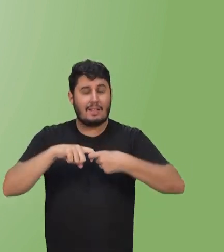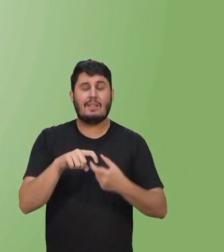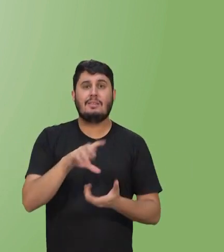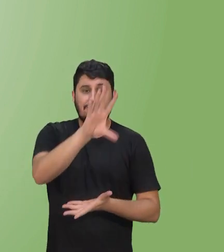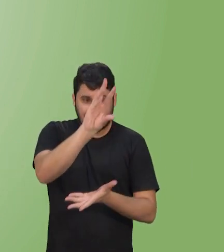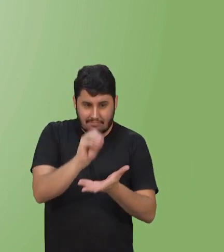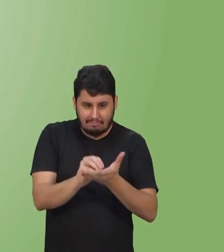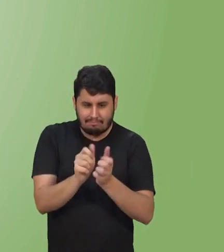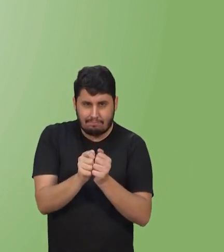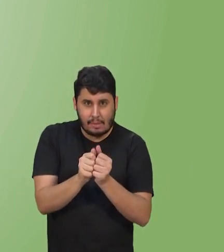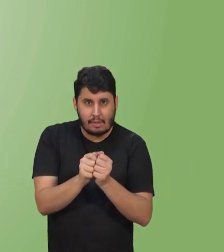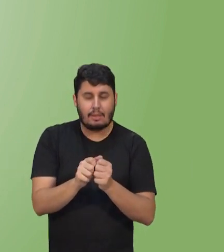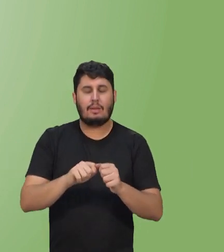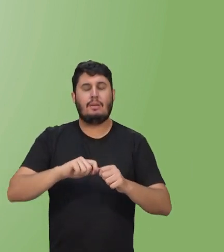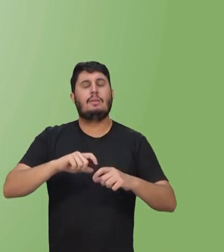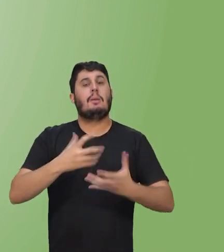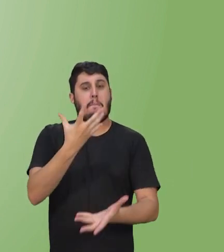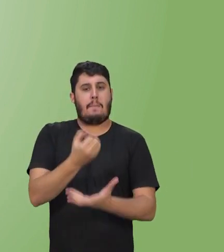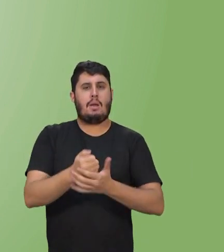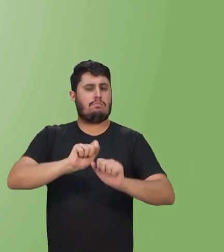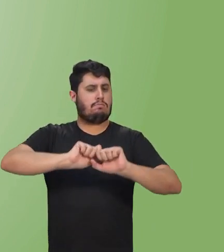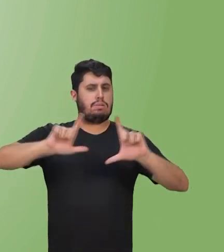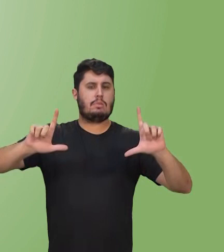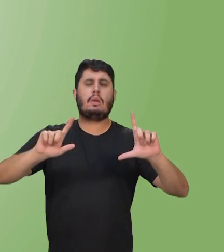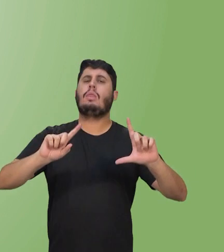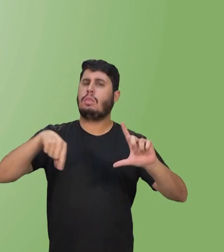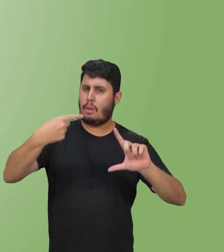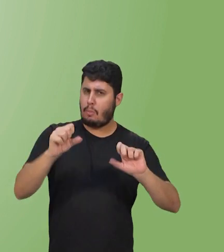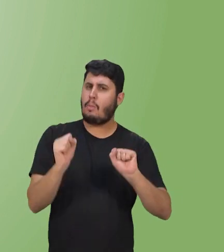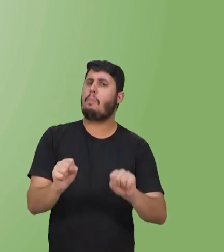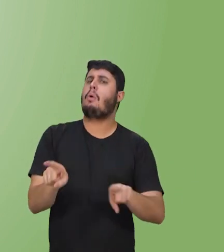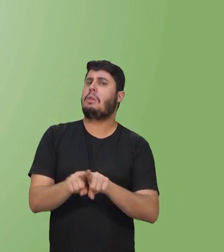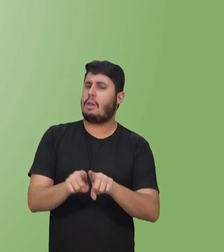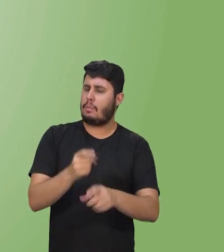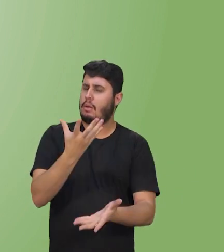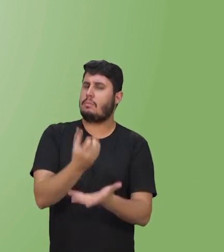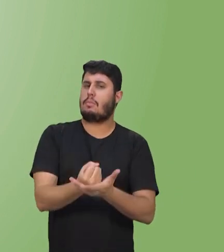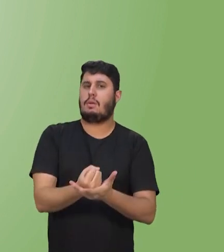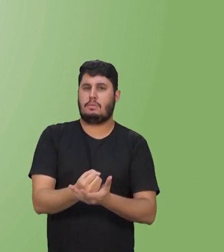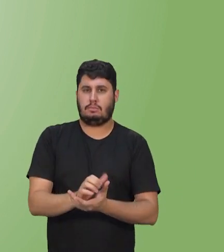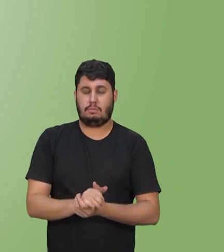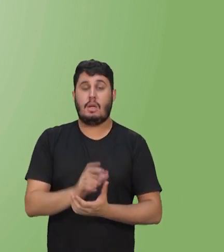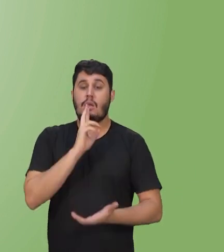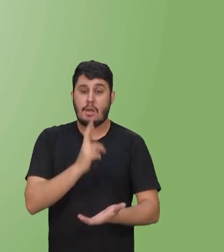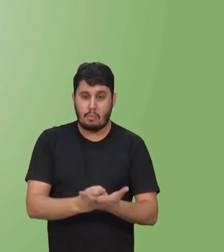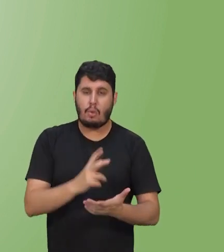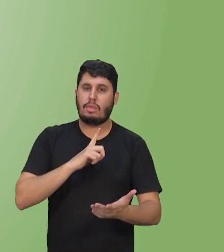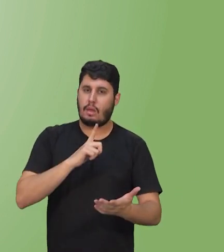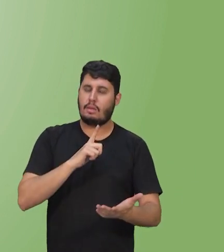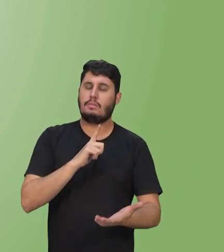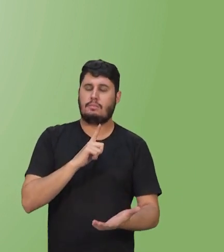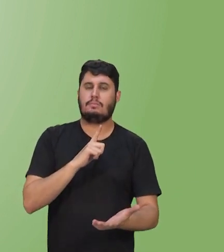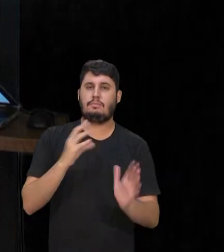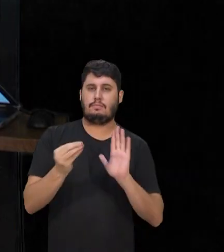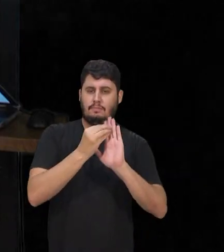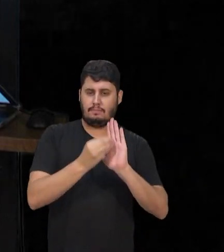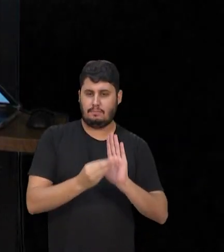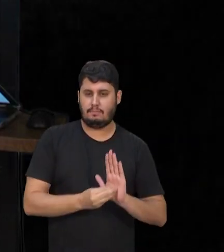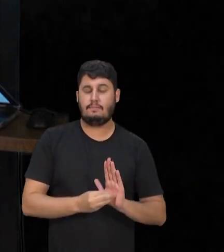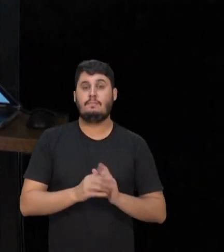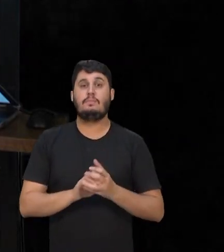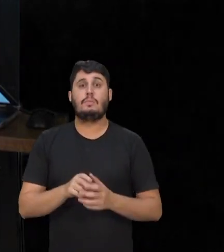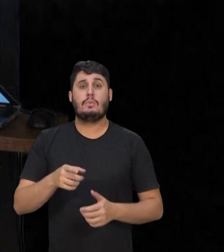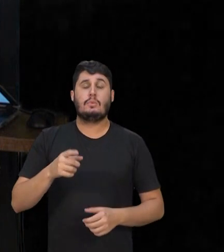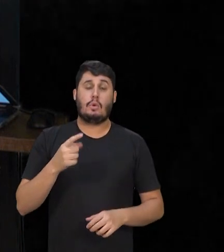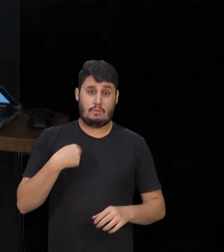bit.ly/caruaru001. Também pode ser baixada depois, tá bom? As respostas também estarão nesta apostila. Nós trabalharemos questões do Enem de anos